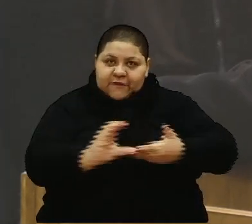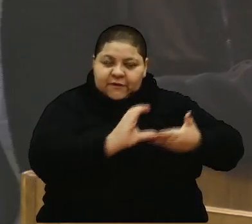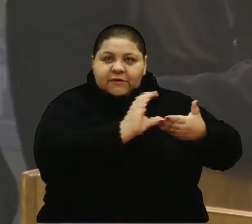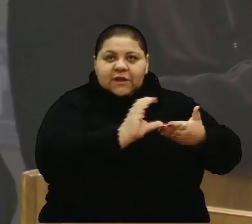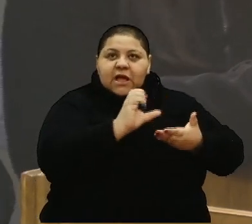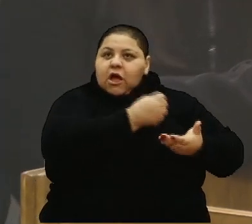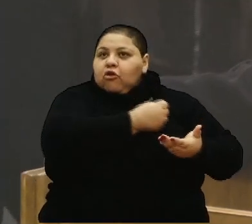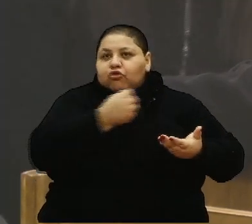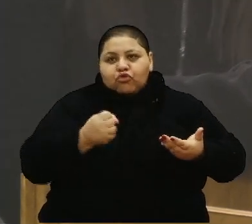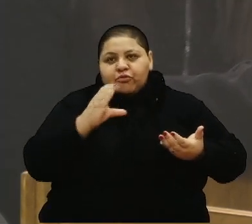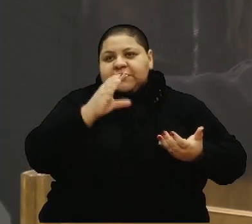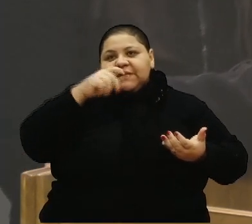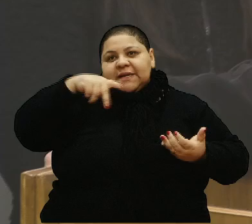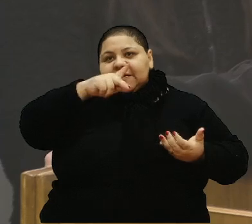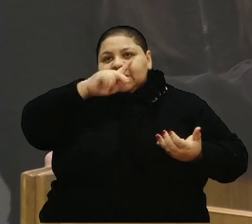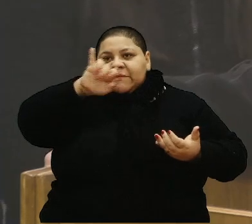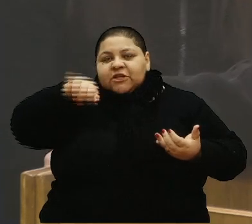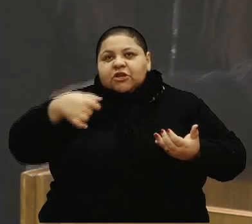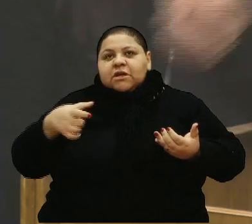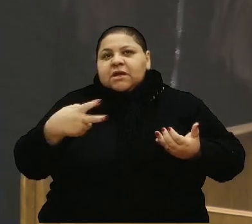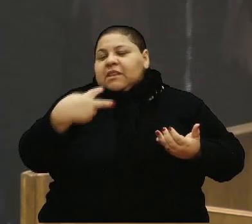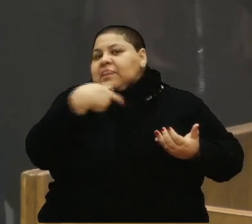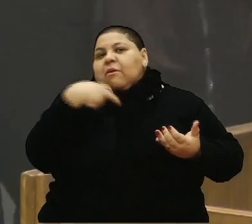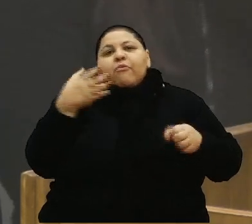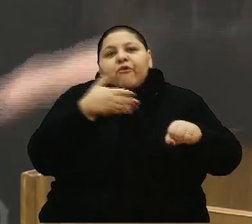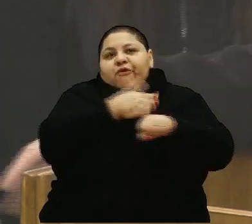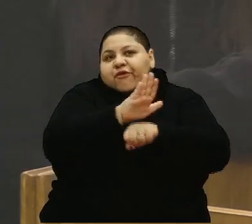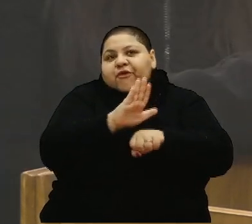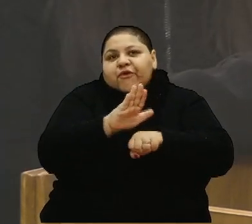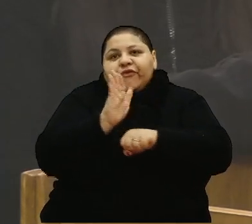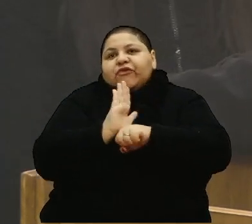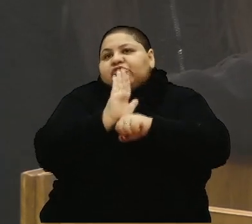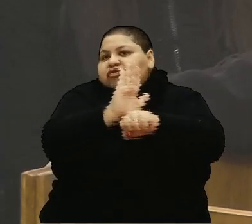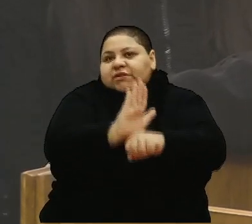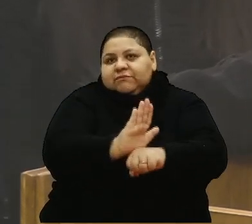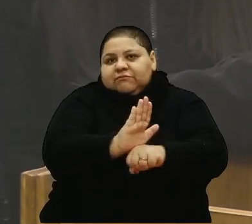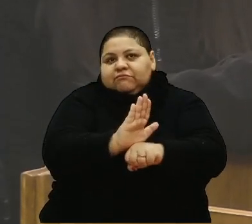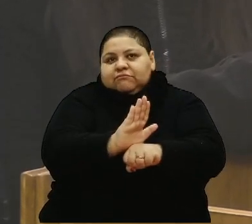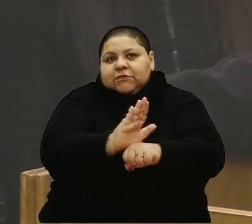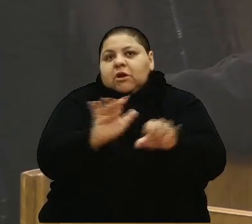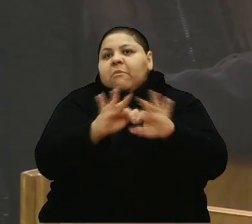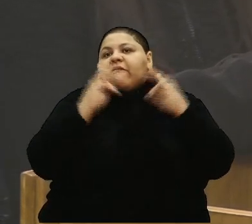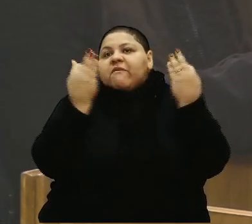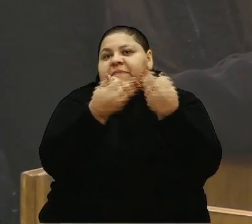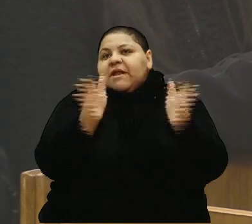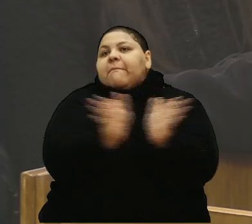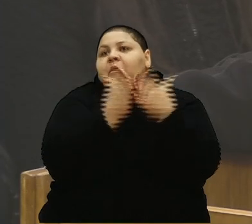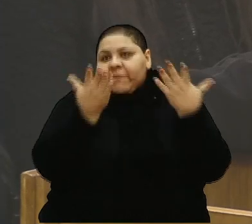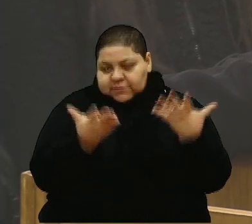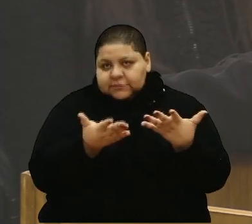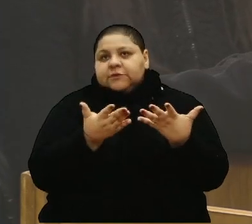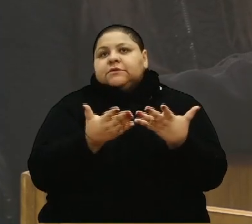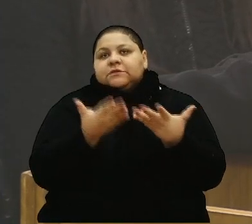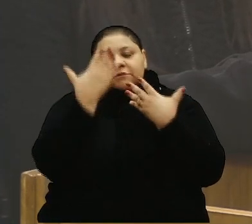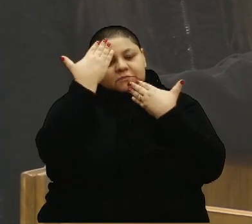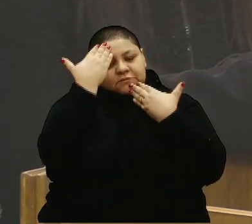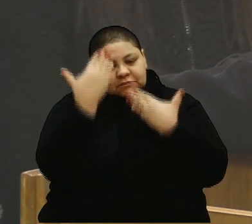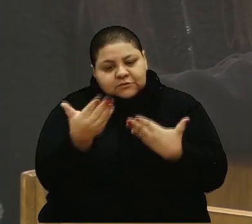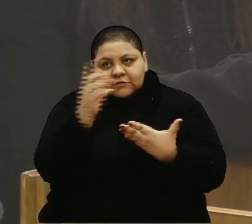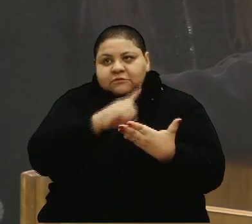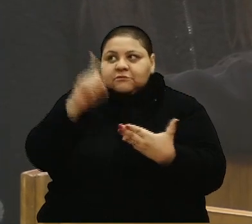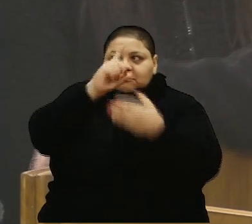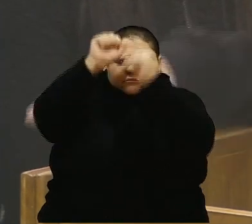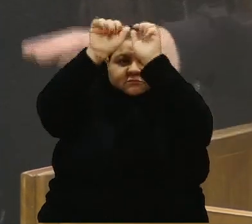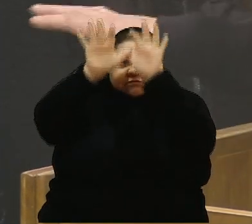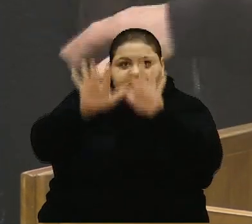CNPJ. Então, se não puder ir, estou contribuindo com isso, a gente doa para uma família pobre lá. Muito obrigado, Deus